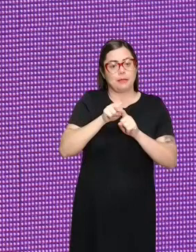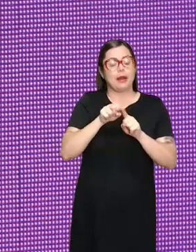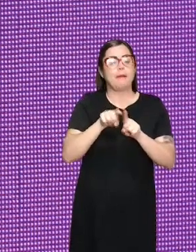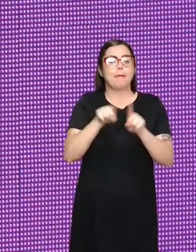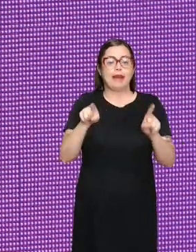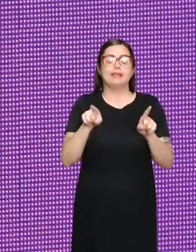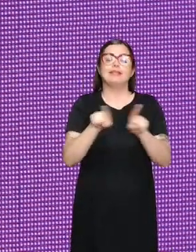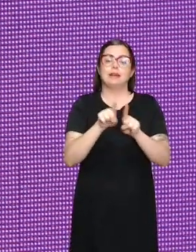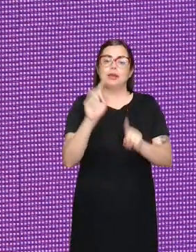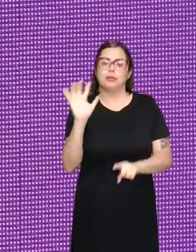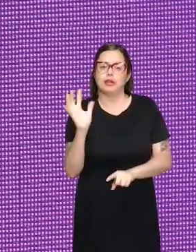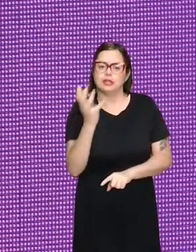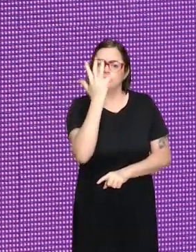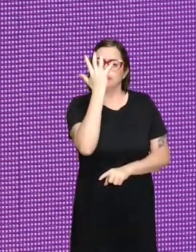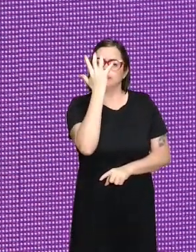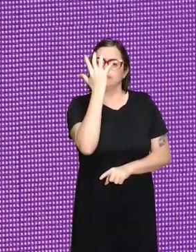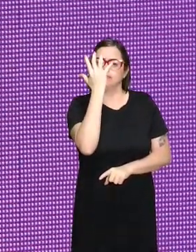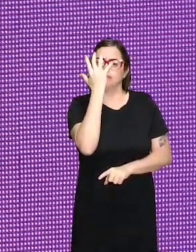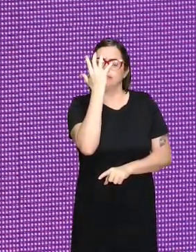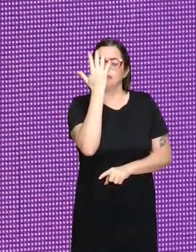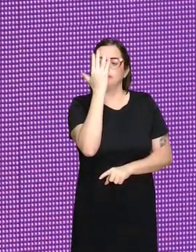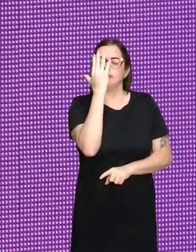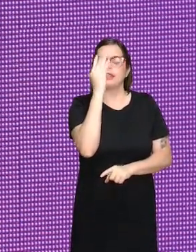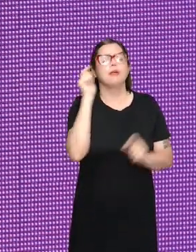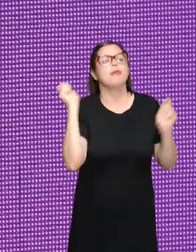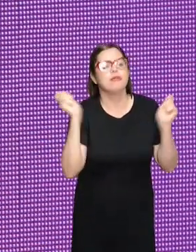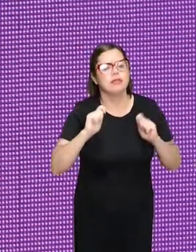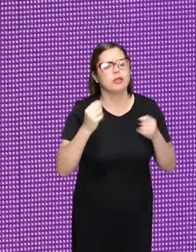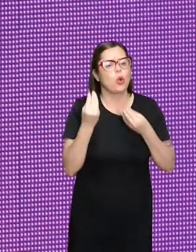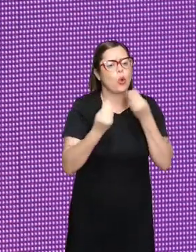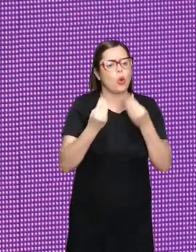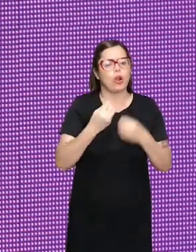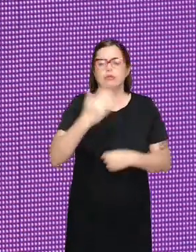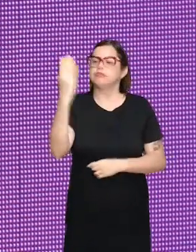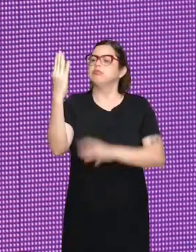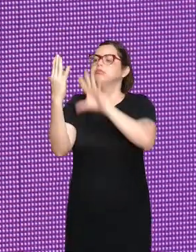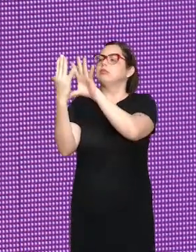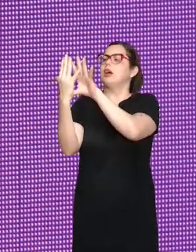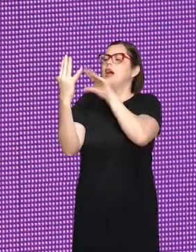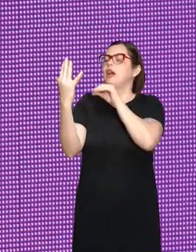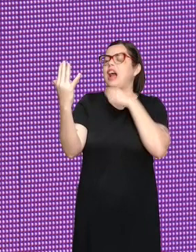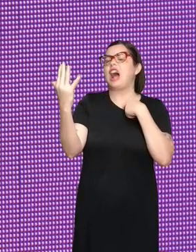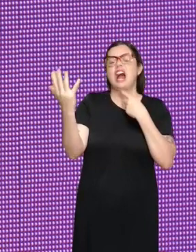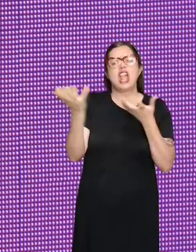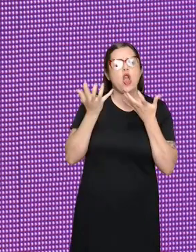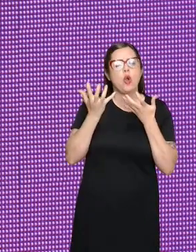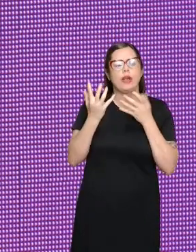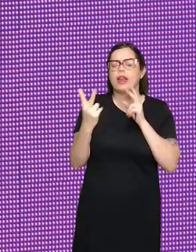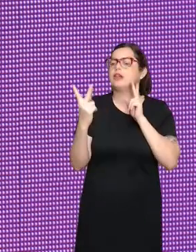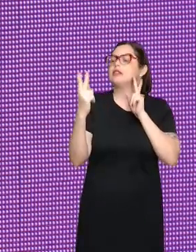ilusão para a gente do que a gente poderia ser, de quem a gente gostaria de ser, e isso muitas vezes acaba